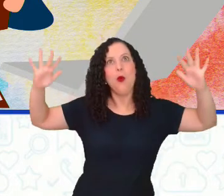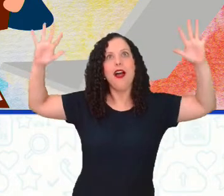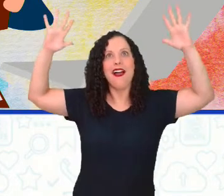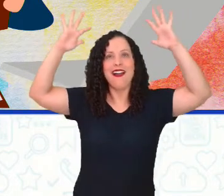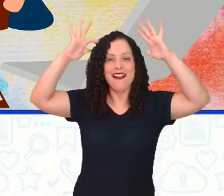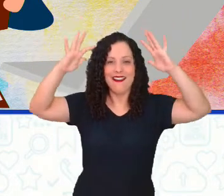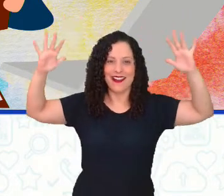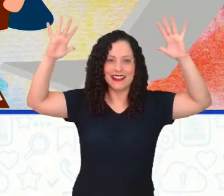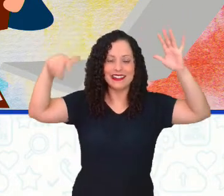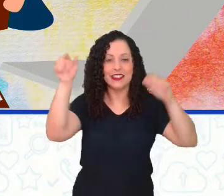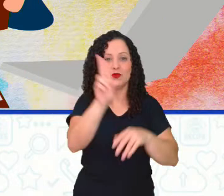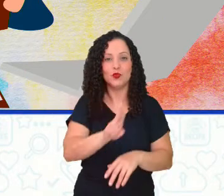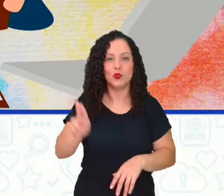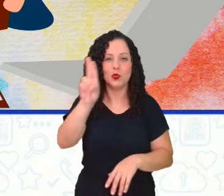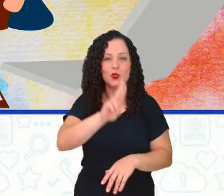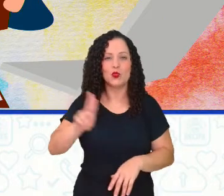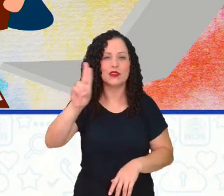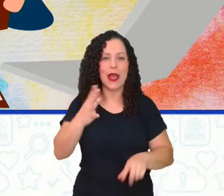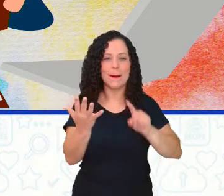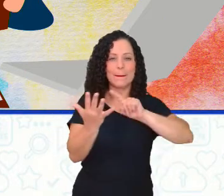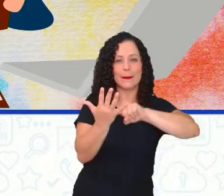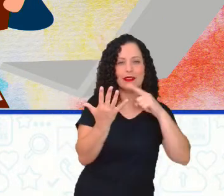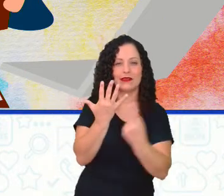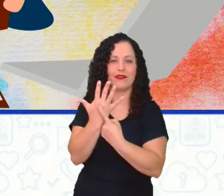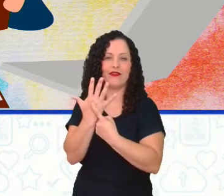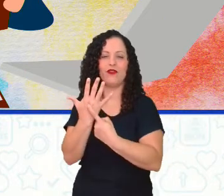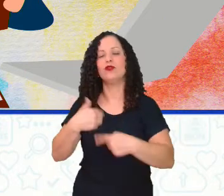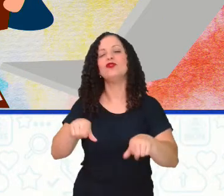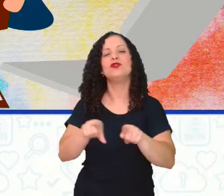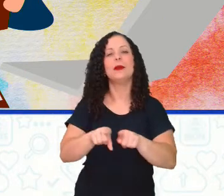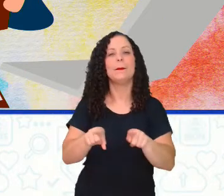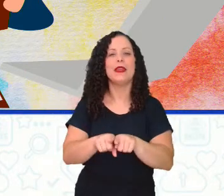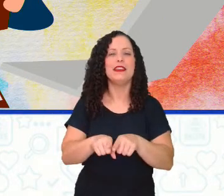um uso exacerbado de metáforas, de figuras de linguagem,